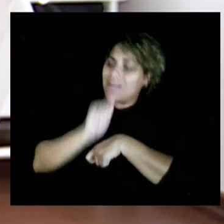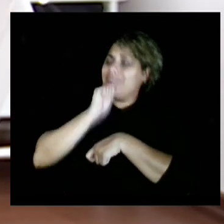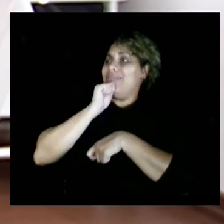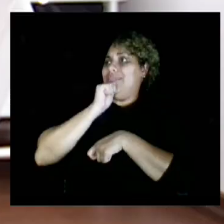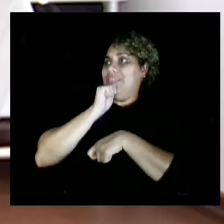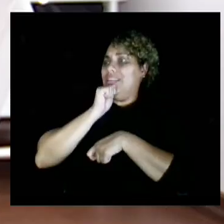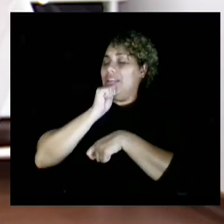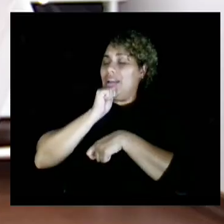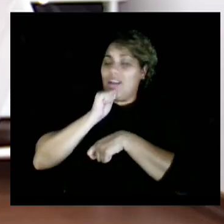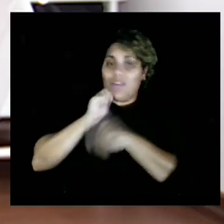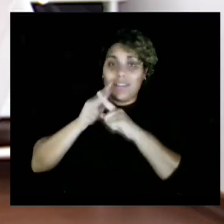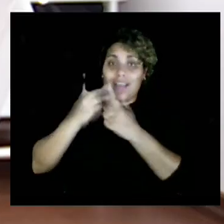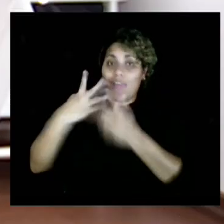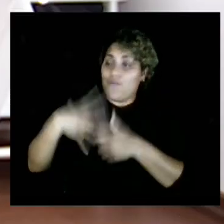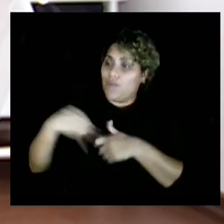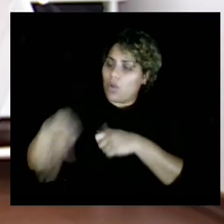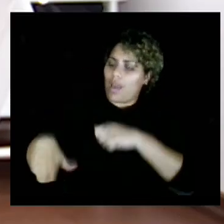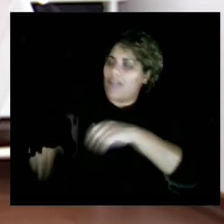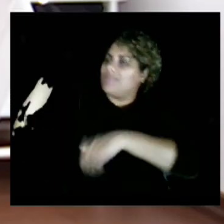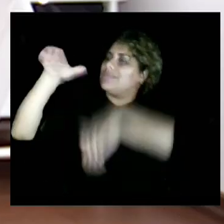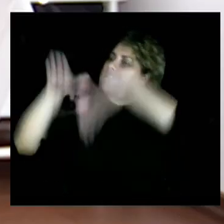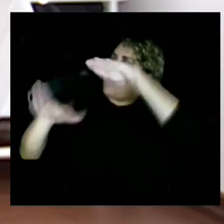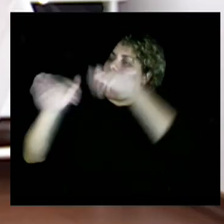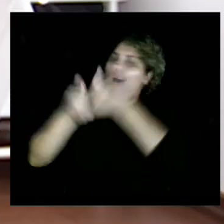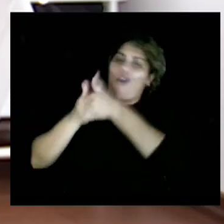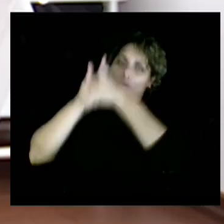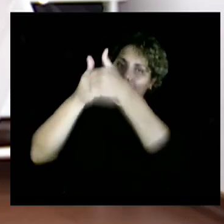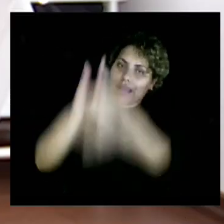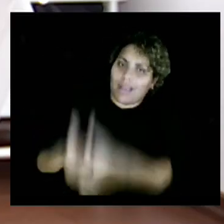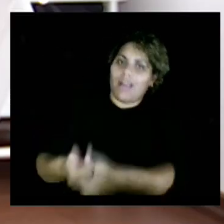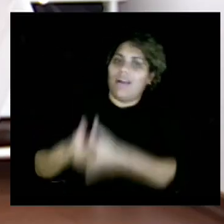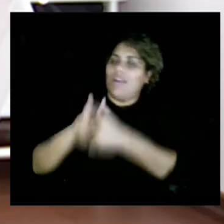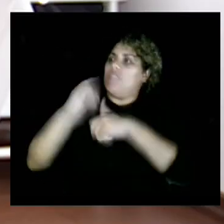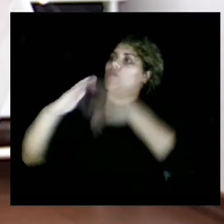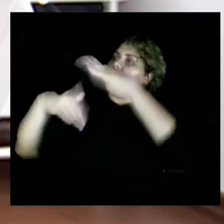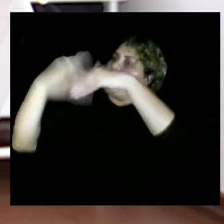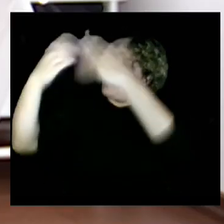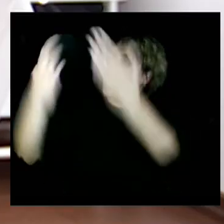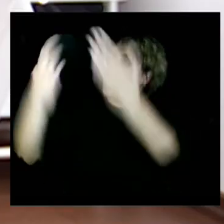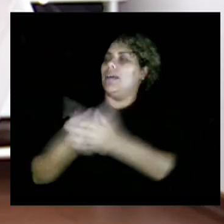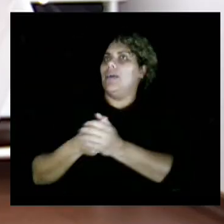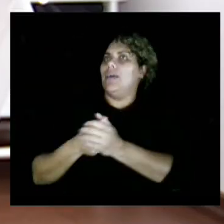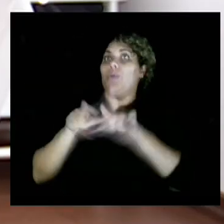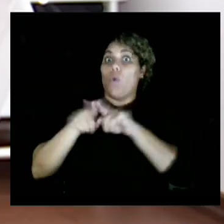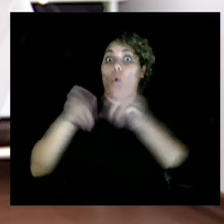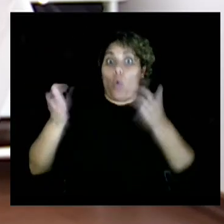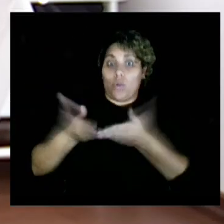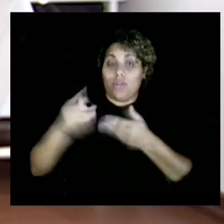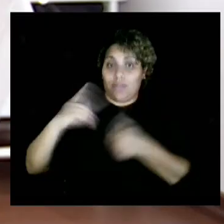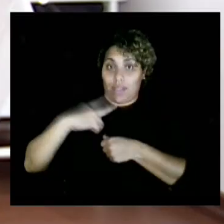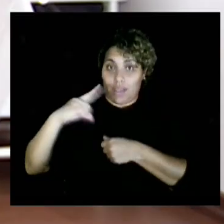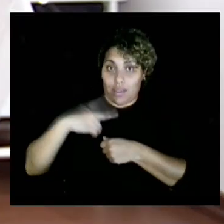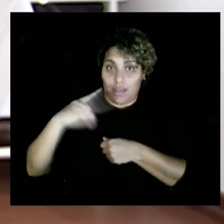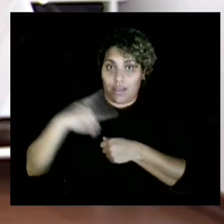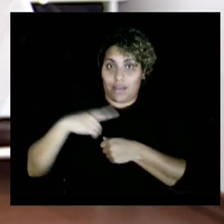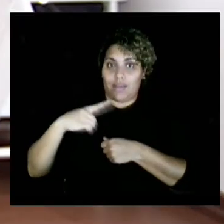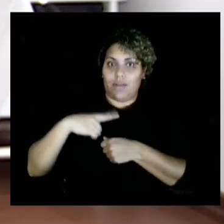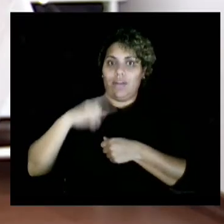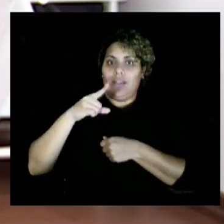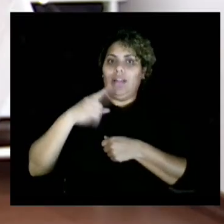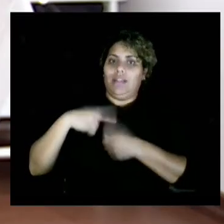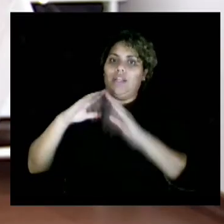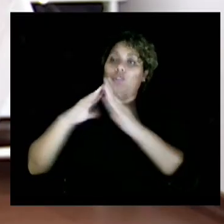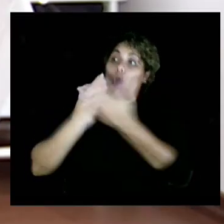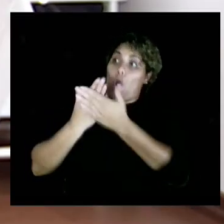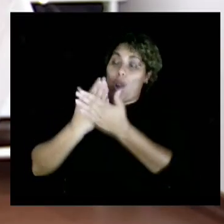filho crescer, acompanhar o desenvolvimento. Hoje eu tenho um que já está fazendo colégio técnico, e eles sabem que eu